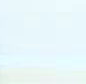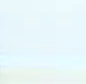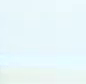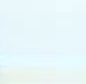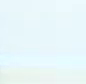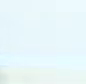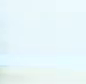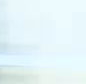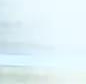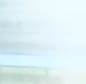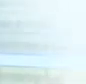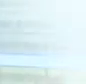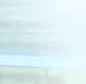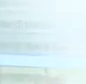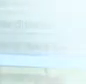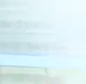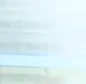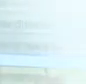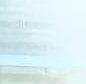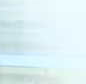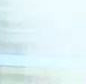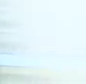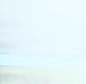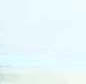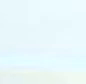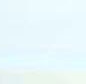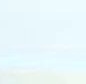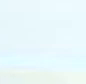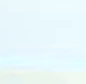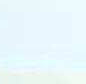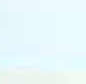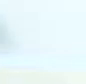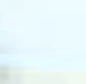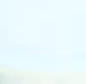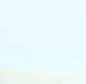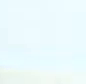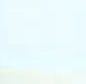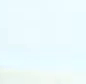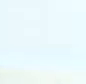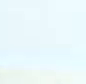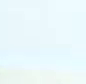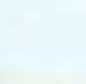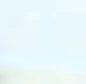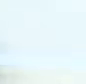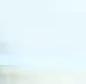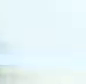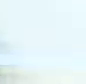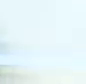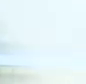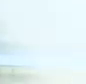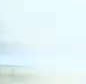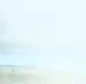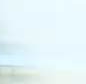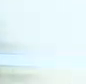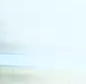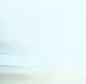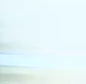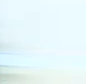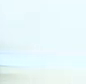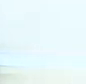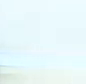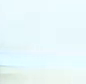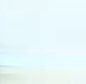afirmando. Por quê? Porque eu peguei esta informação lá do orçamento de produção. Se eu somar janeiro,